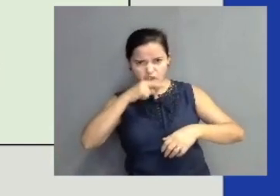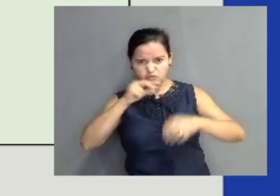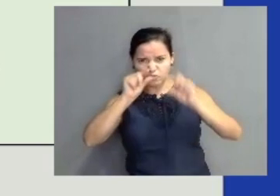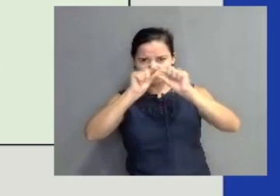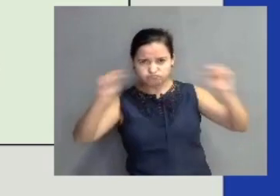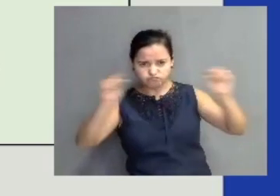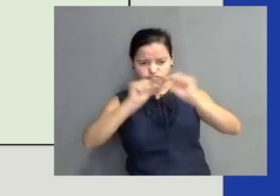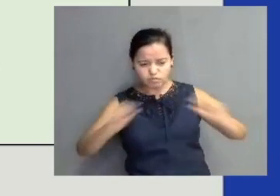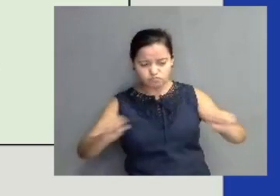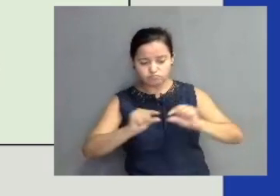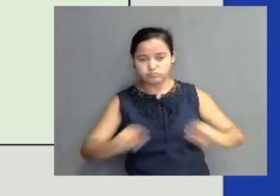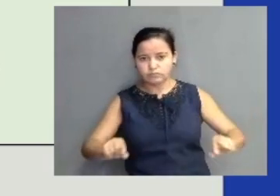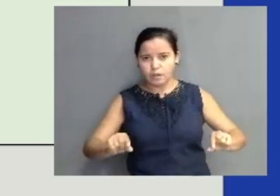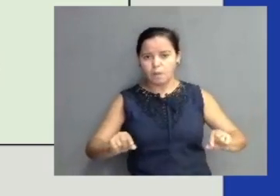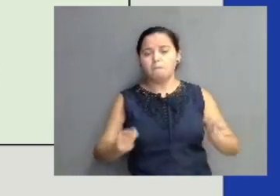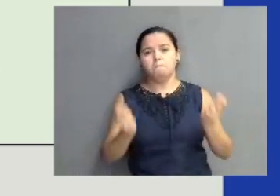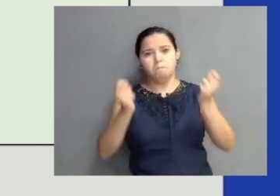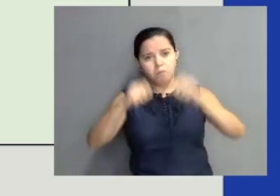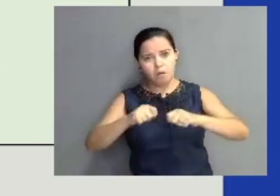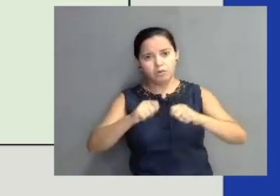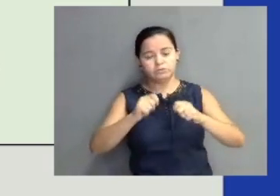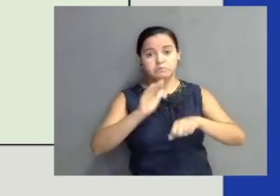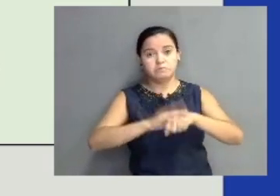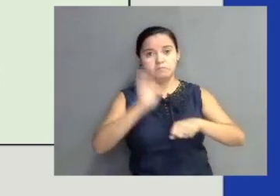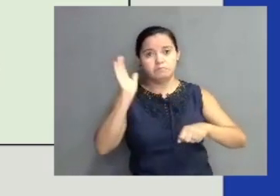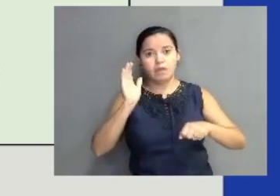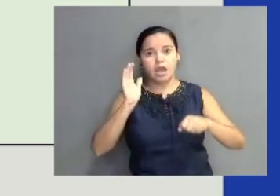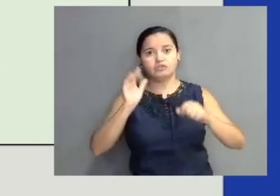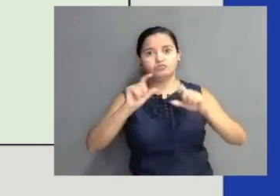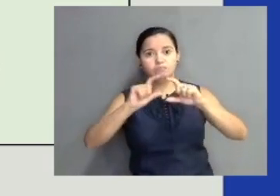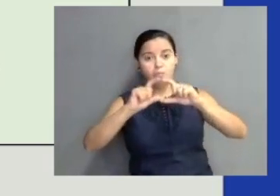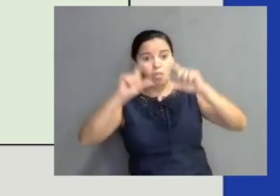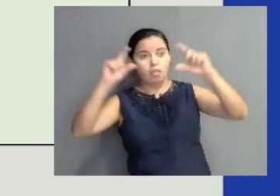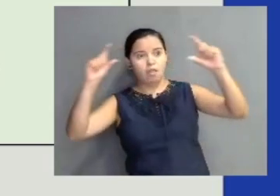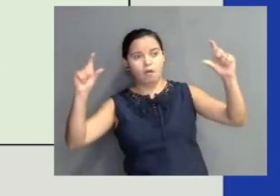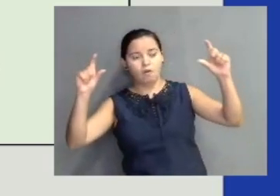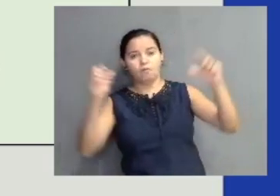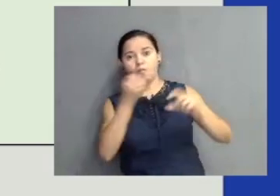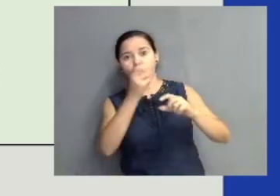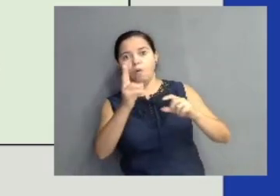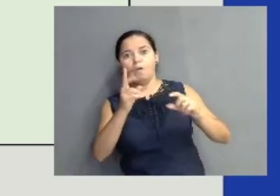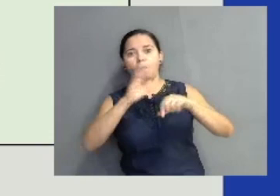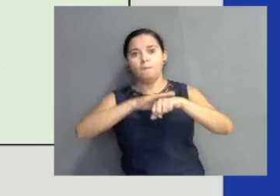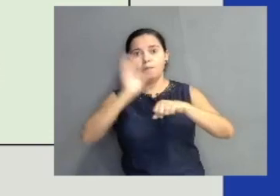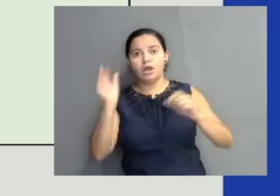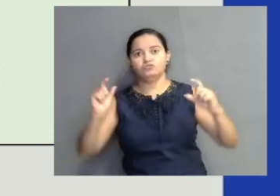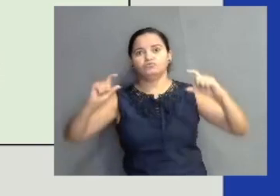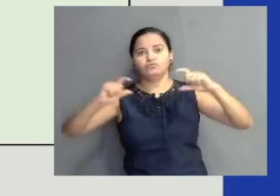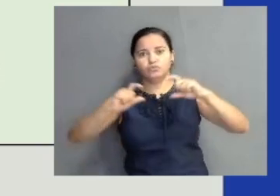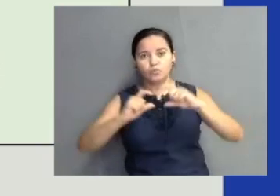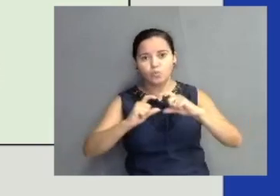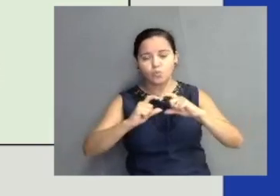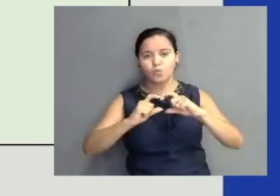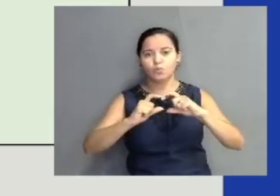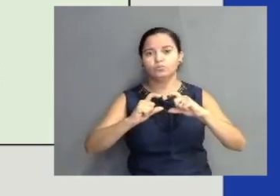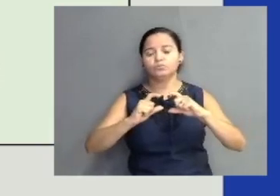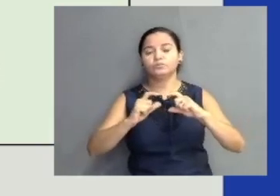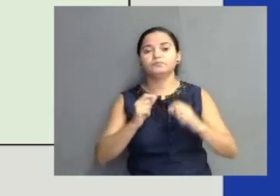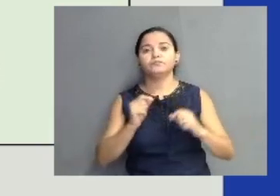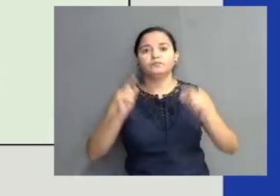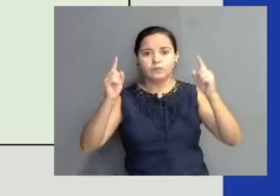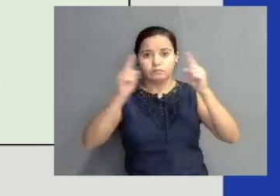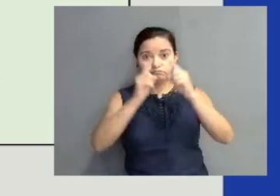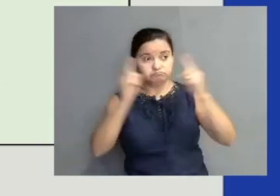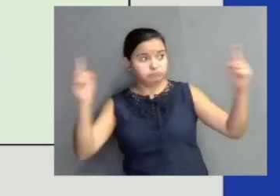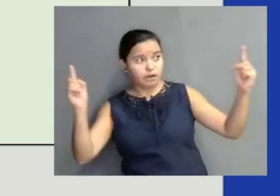diferentes. Versos mais longos, versos mais curtos, essas são as estrofes compostas, né? As livres é quando